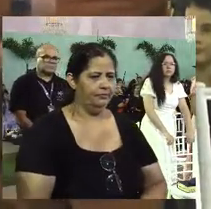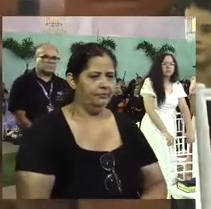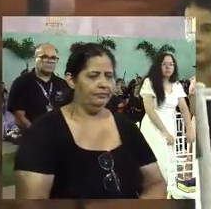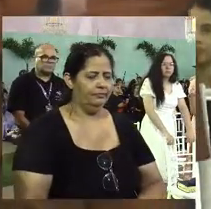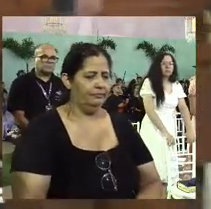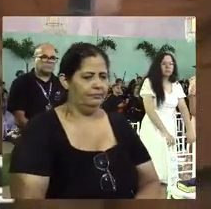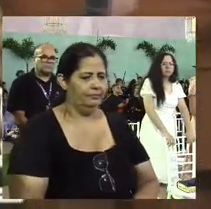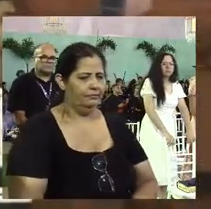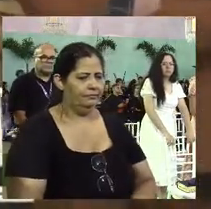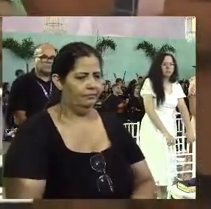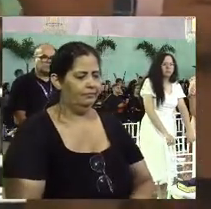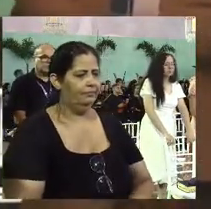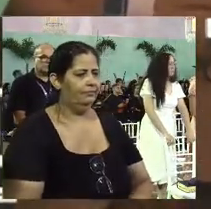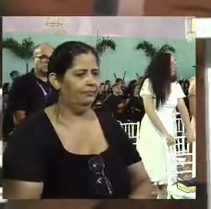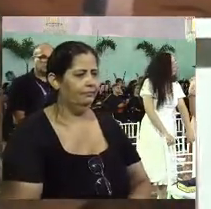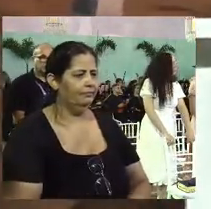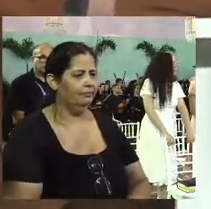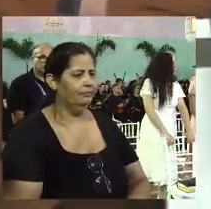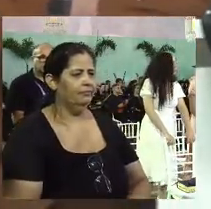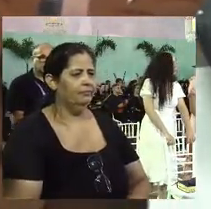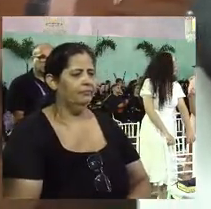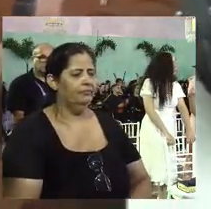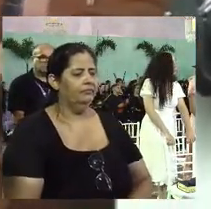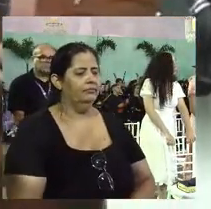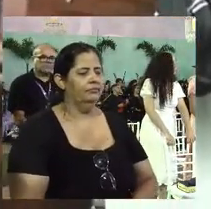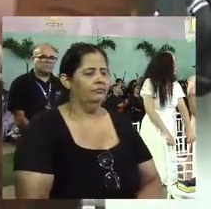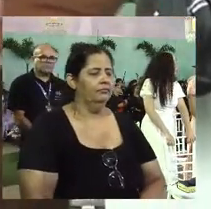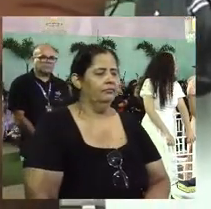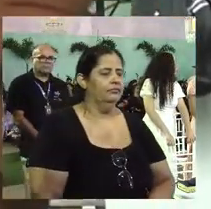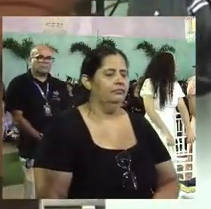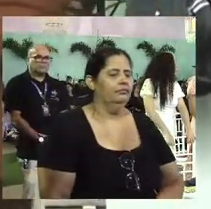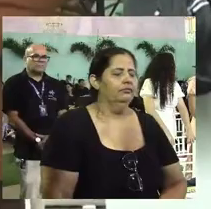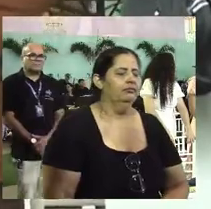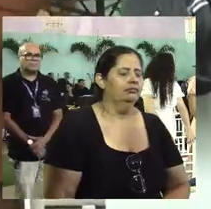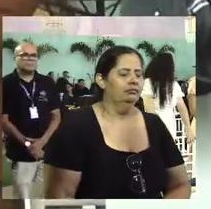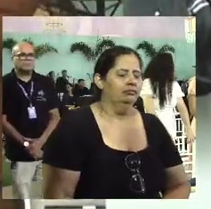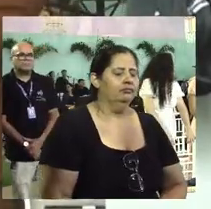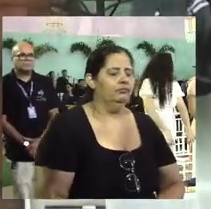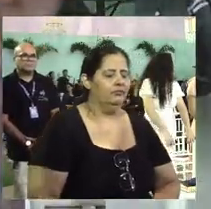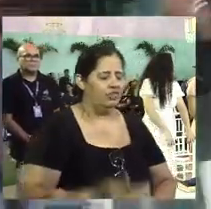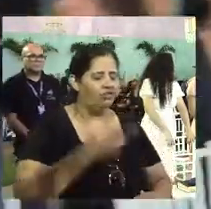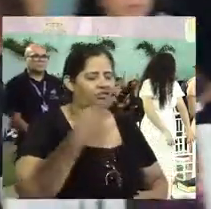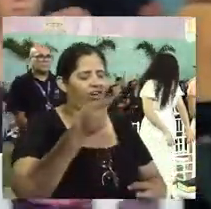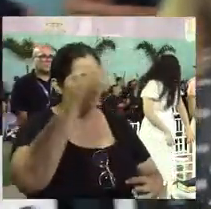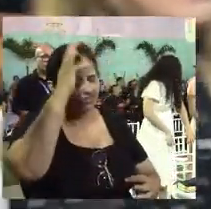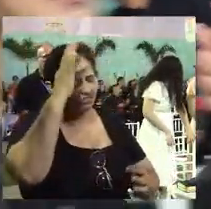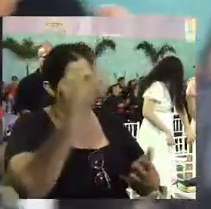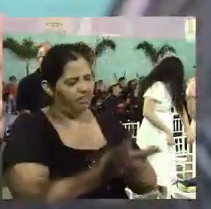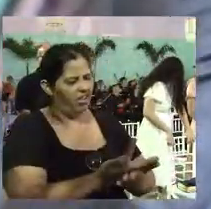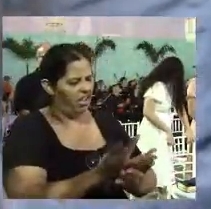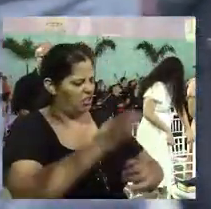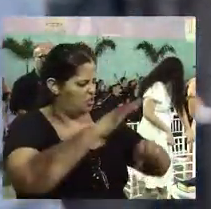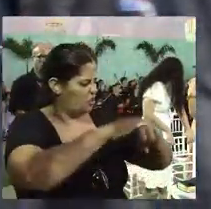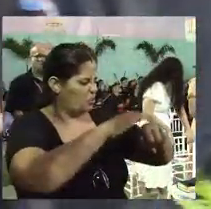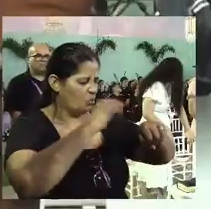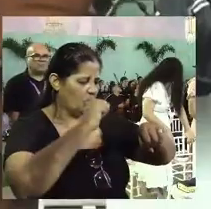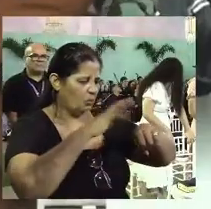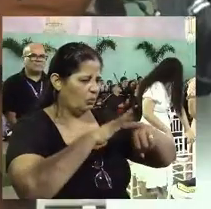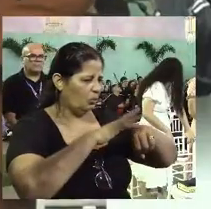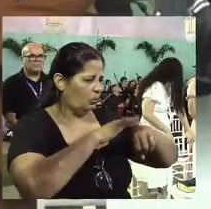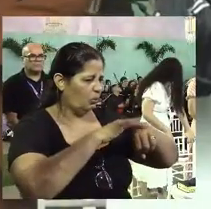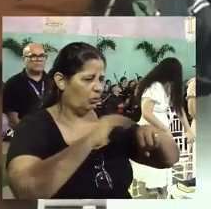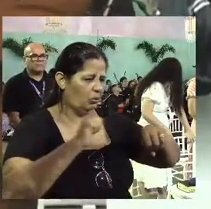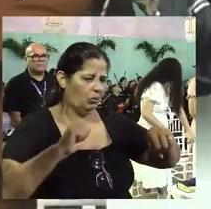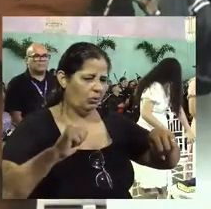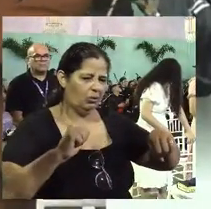eu quero para encerrar um hino de cura que fala de fé de cura de fé fala de fé de cura rima na Baixa